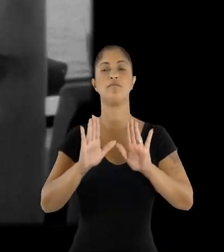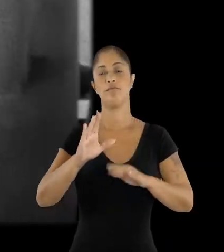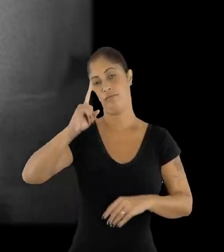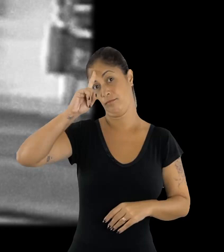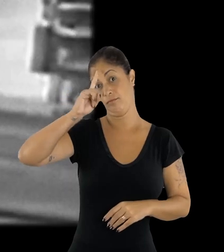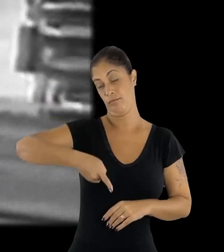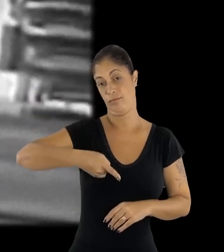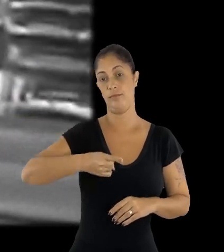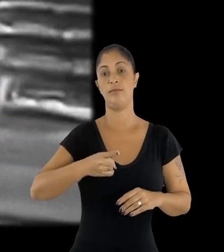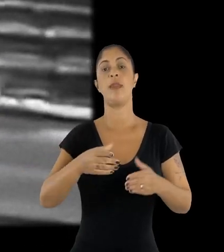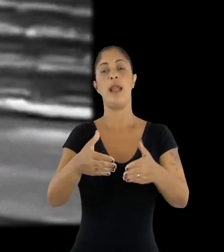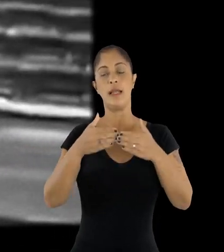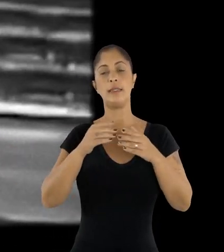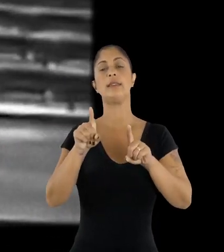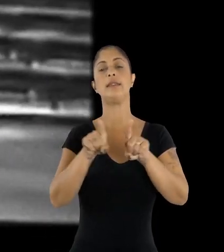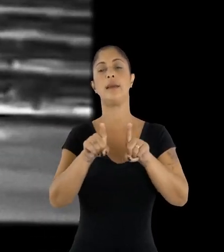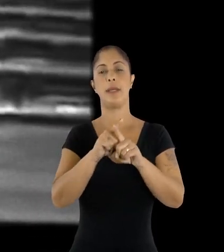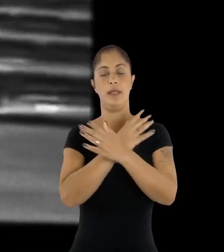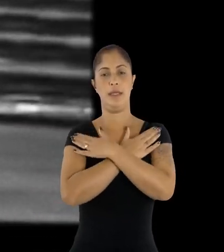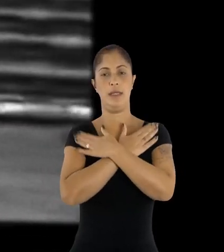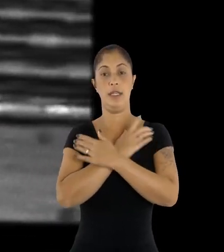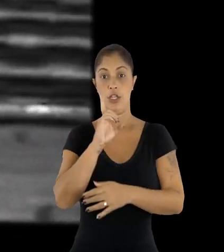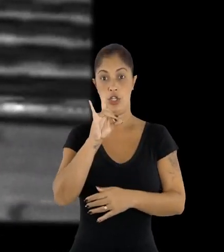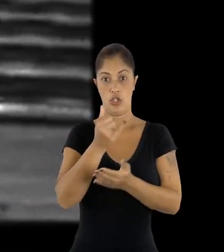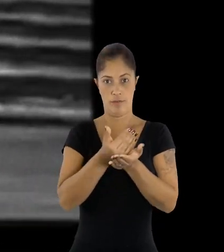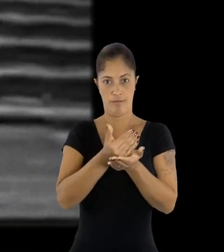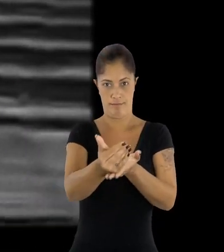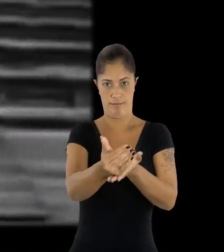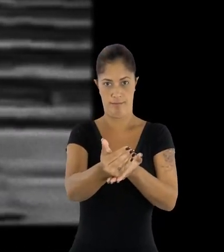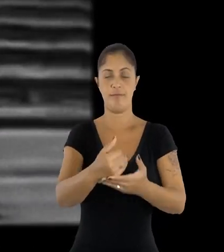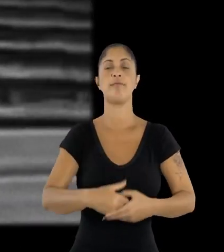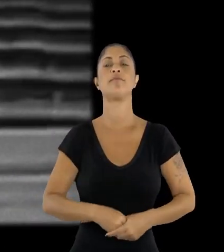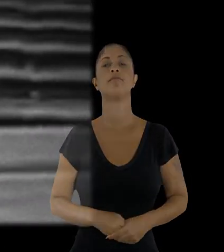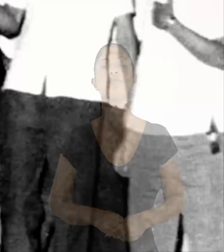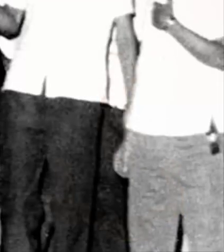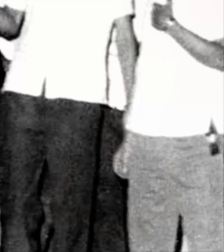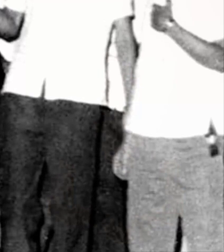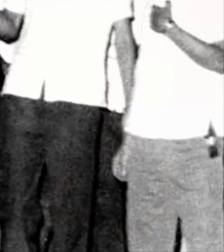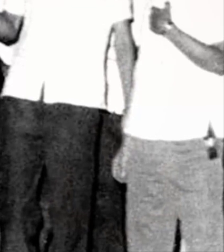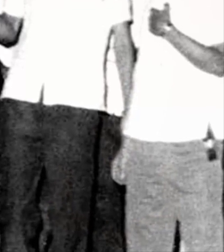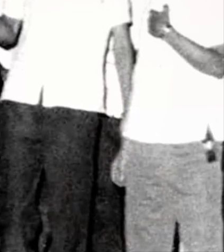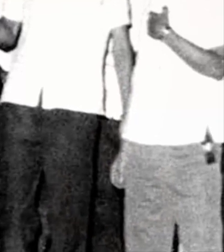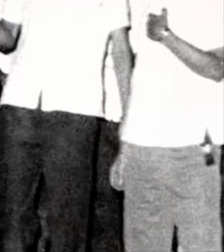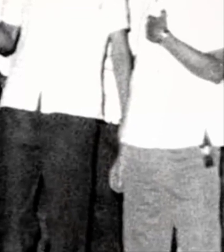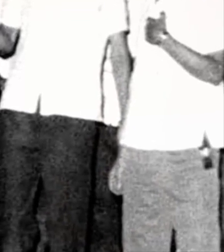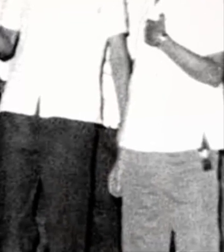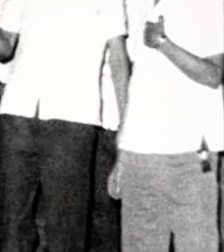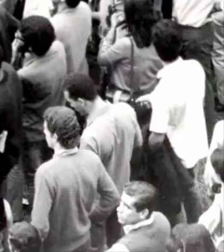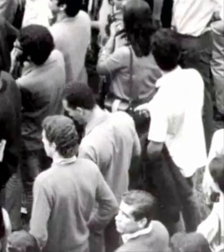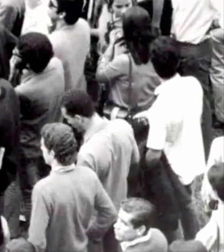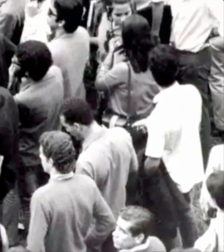Em off. decretado o recesso do Congresso Nacional a partir desta data. Foto. Jovem segura uma faixa. Estudantes